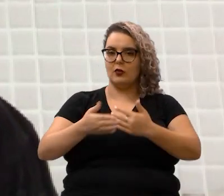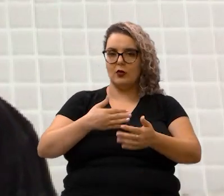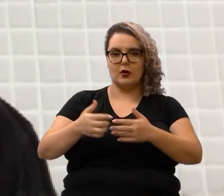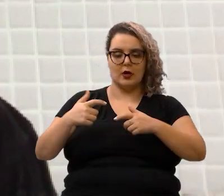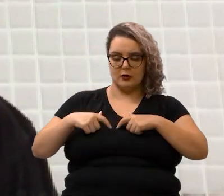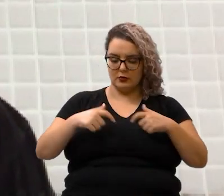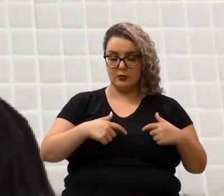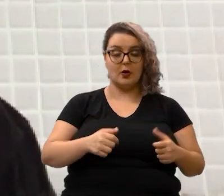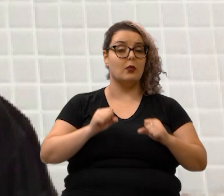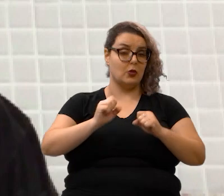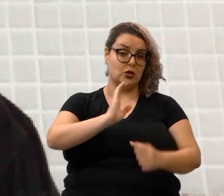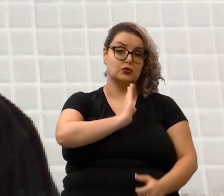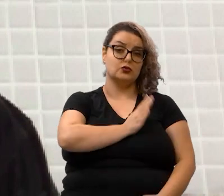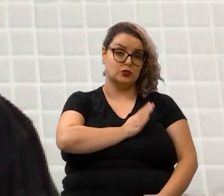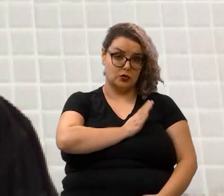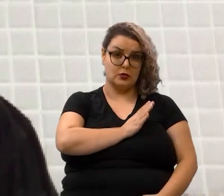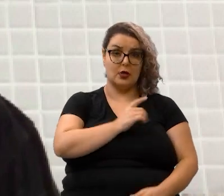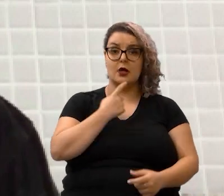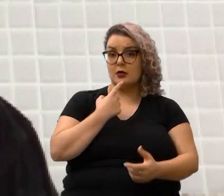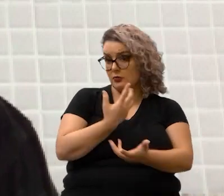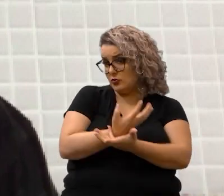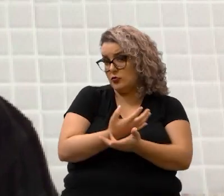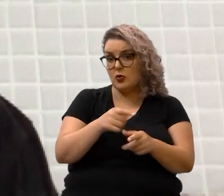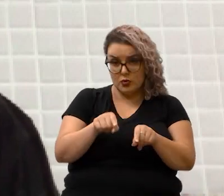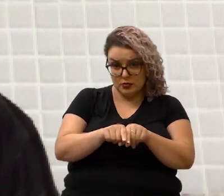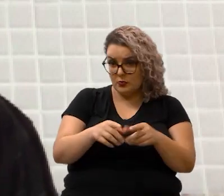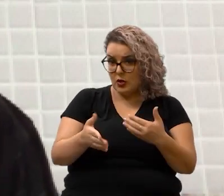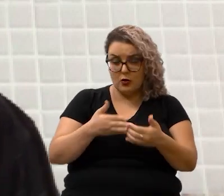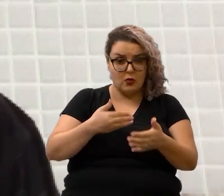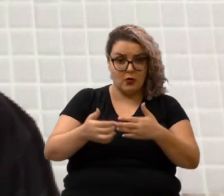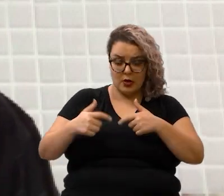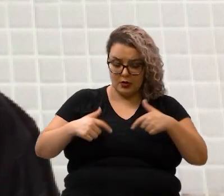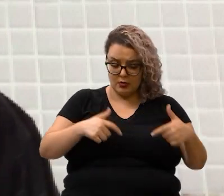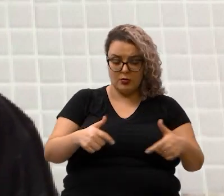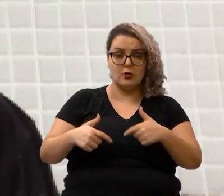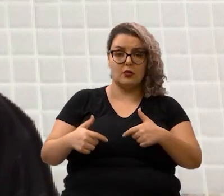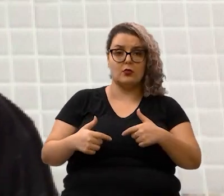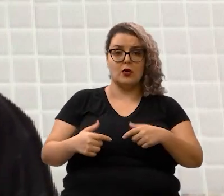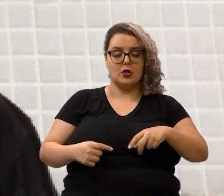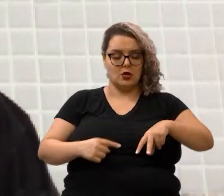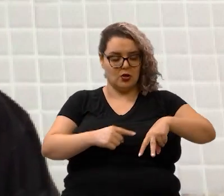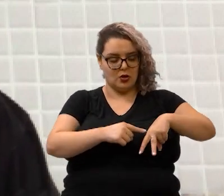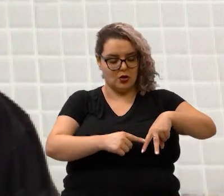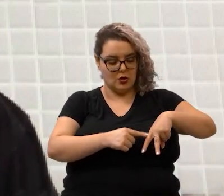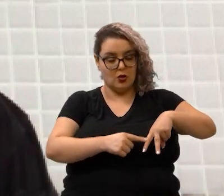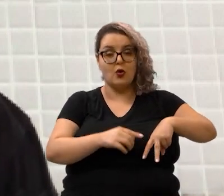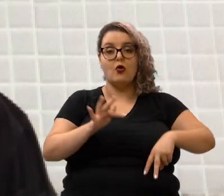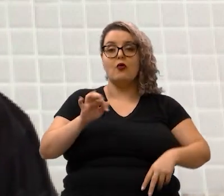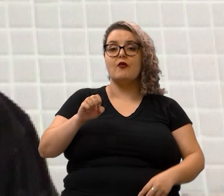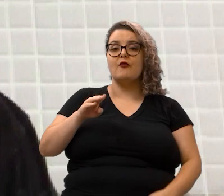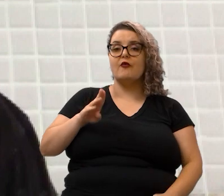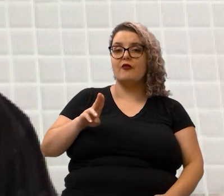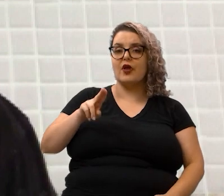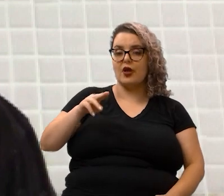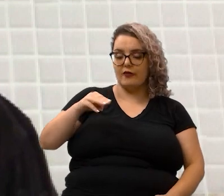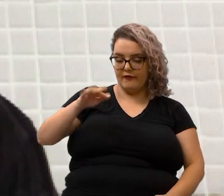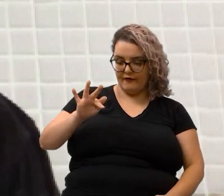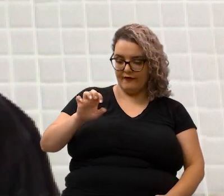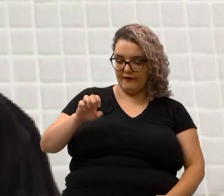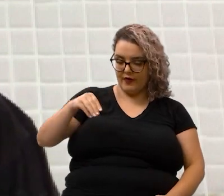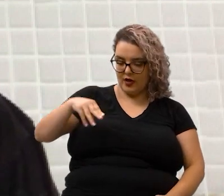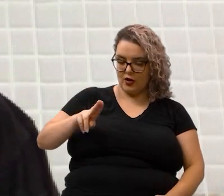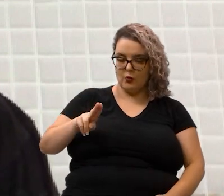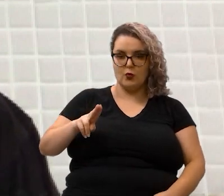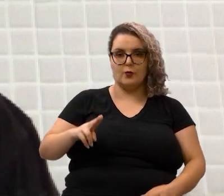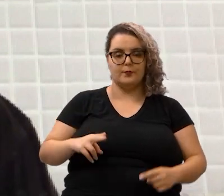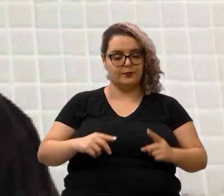no coração e pode ocorrer nos ossos também. E a cabeça do fêmur, ela é irrigada, da mesma forma